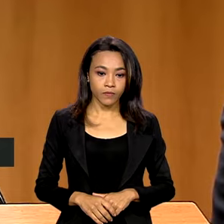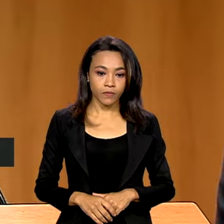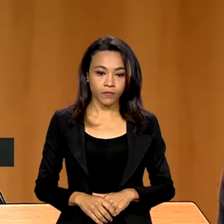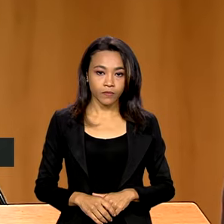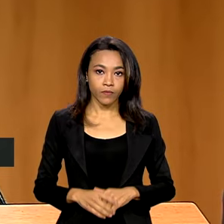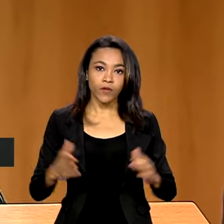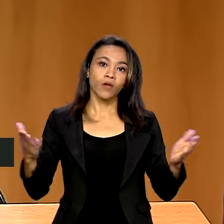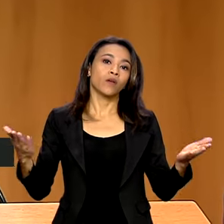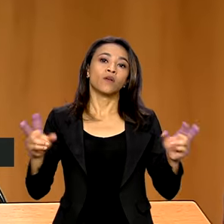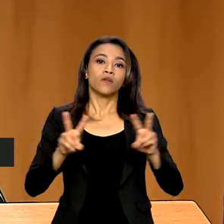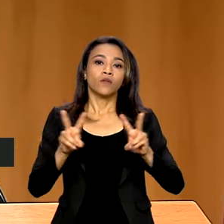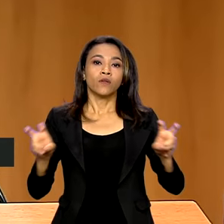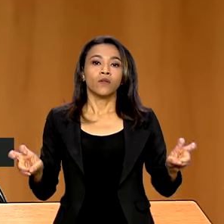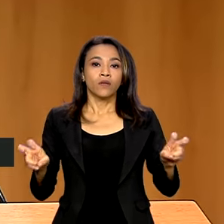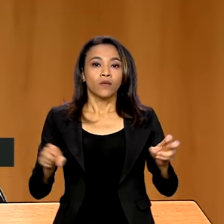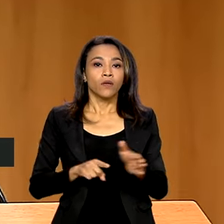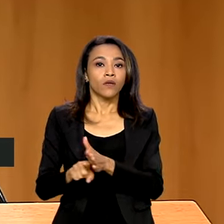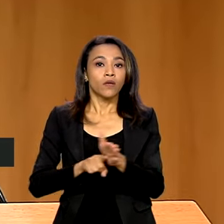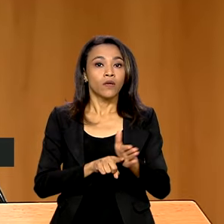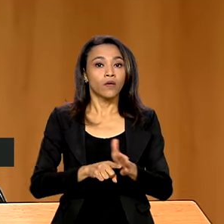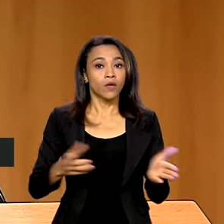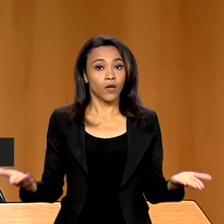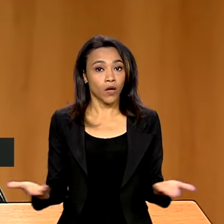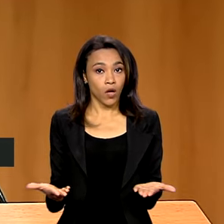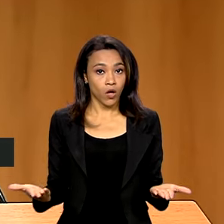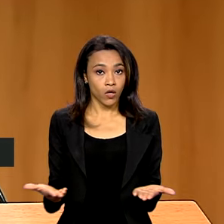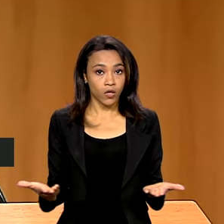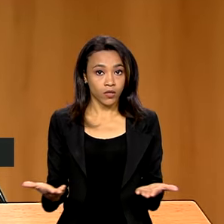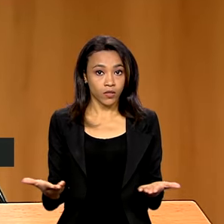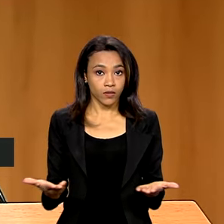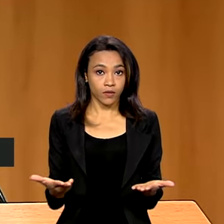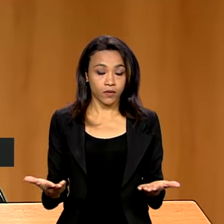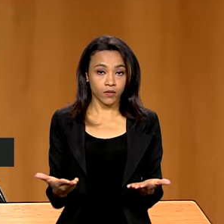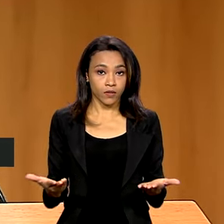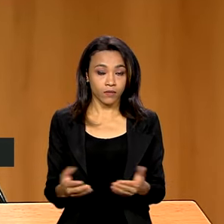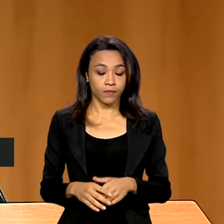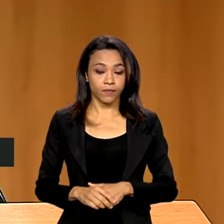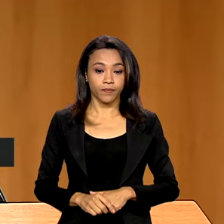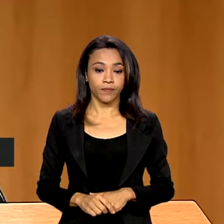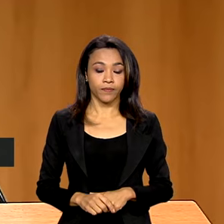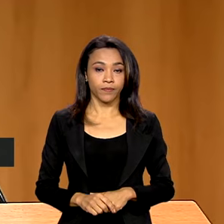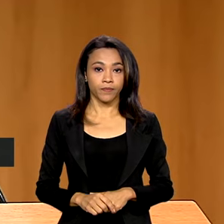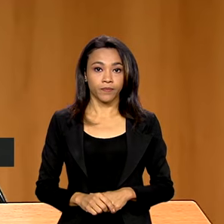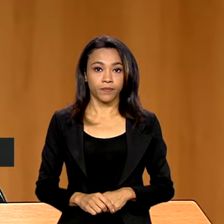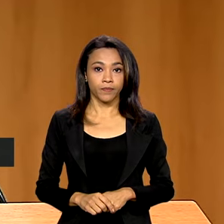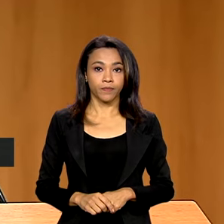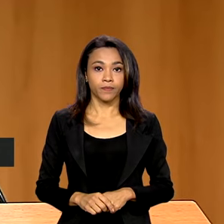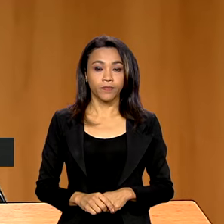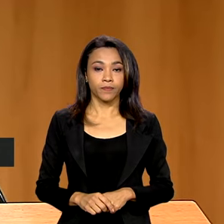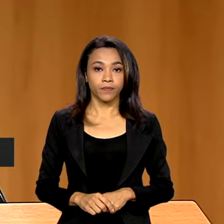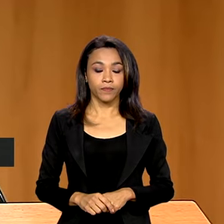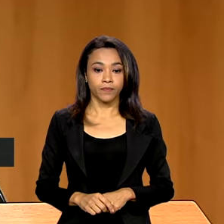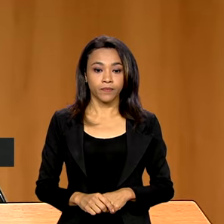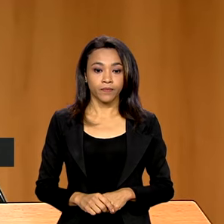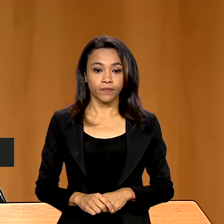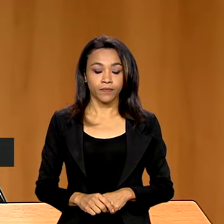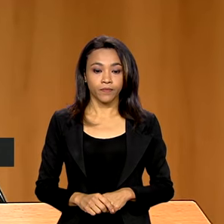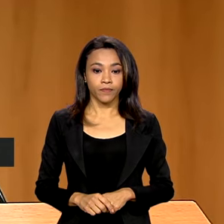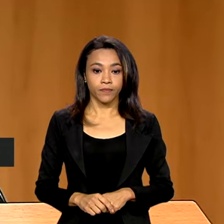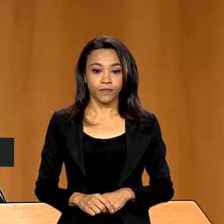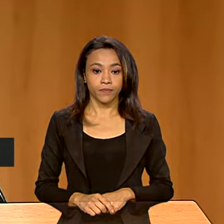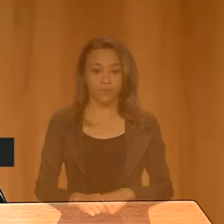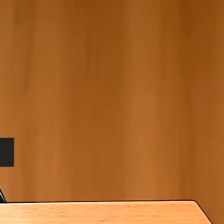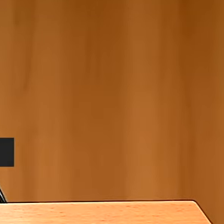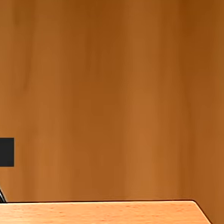operação de hoje, se podem dar mais detalhes sobre os autos da busca das operações de busca e apreensão, dos mandados de busca e apreensão, se tivermos